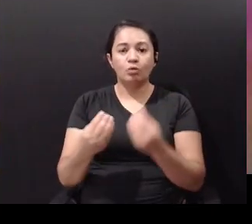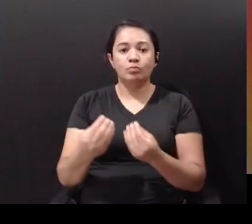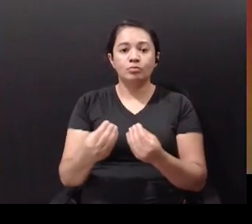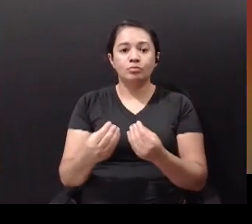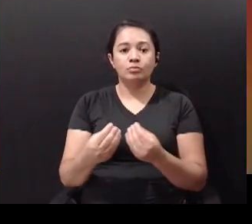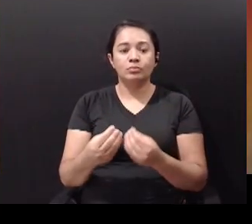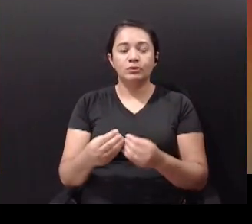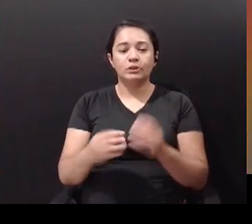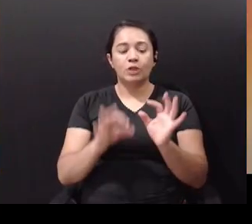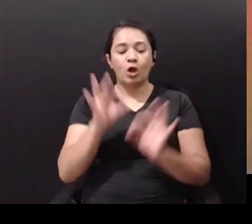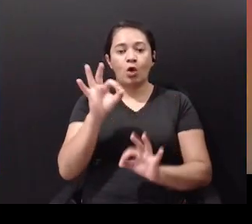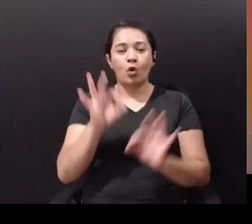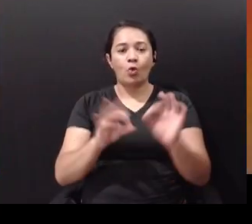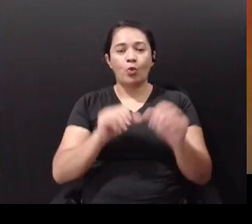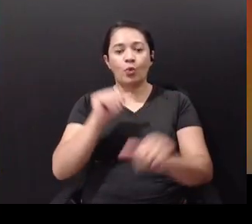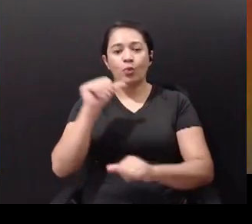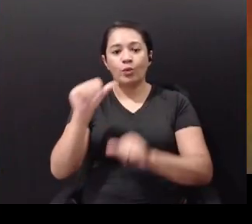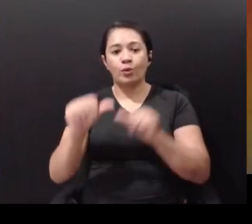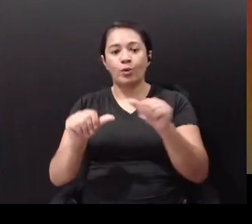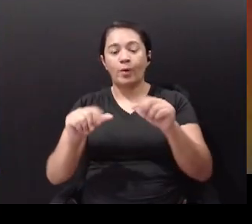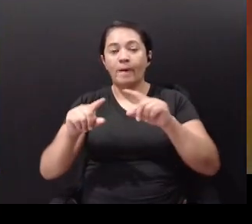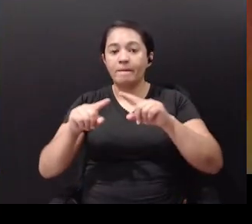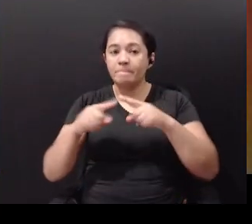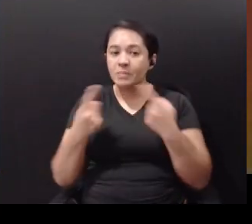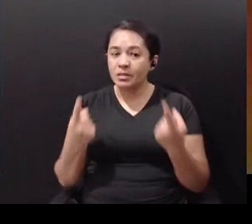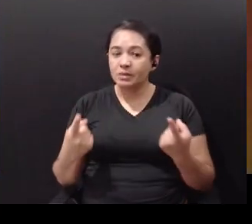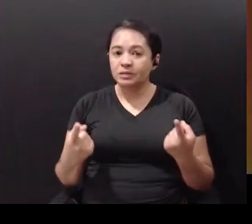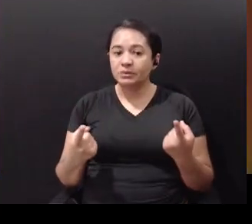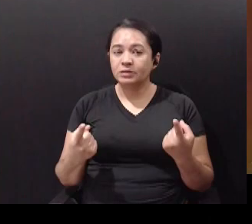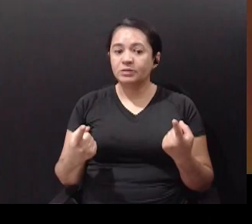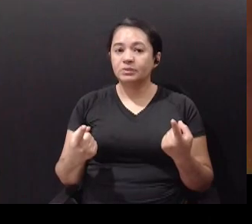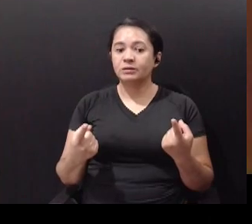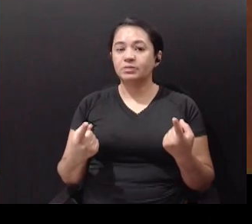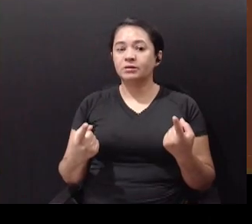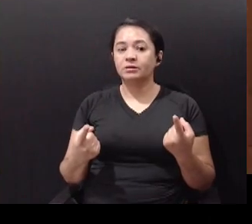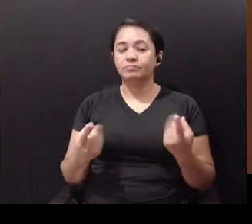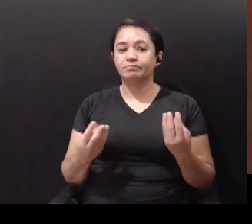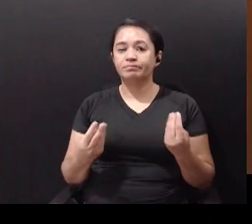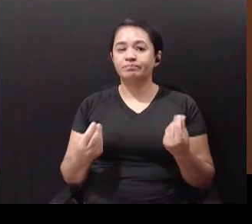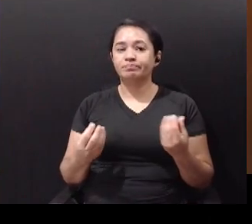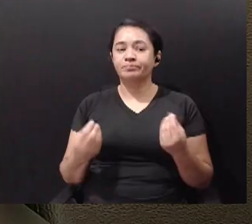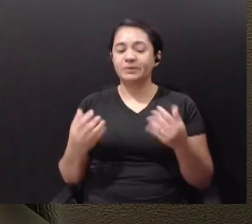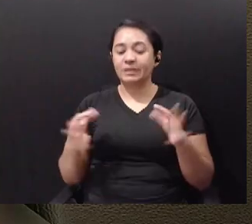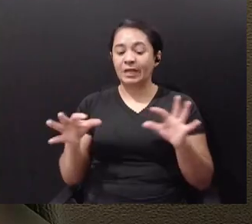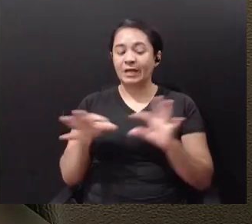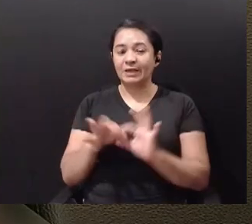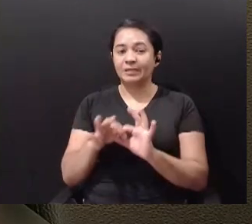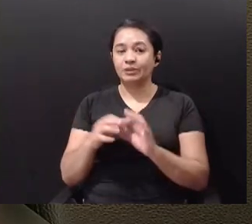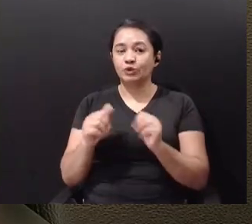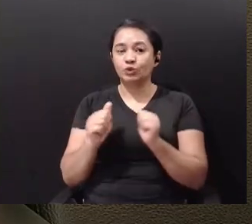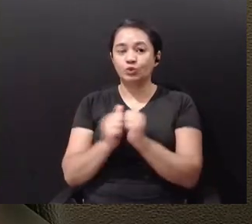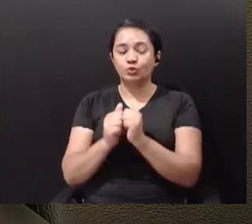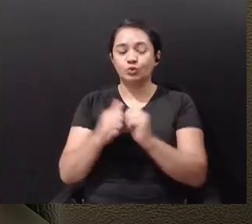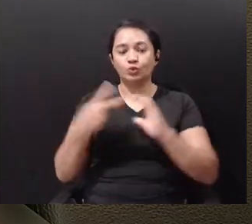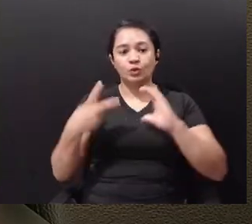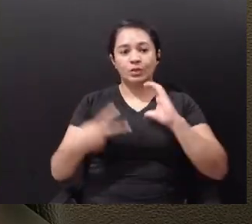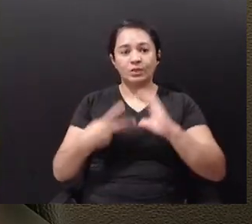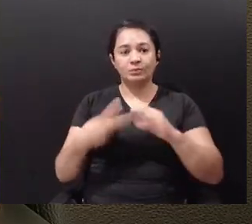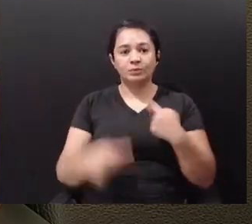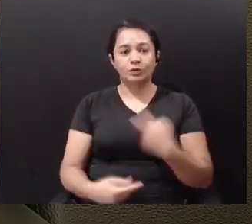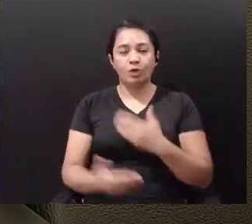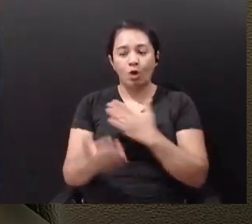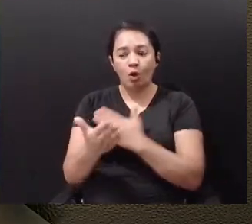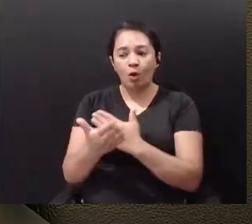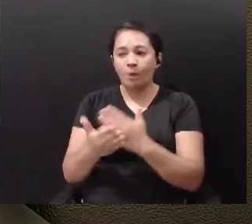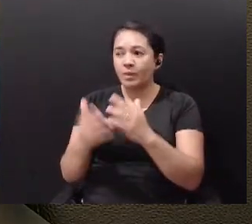reorganizado, mas ainda é muito atrelado à Câmara, né? A gente começa a ter o desenho de um